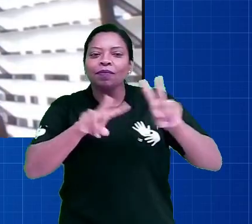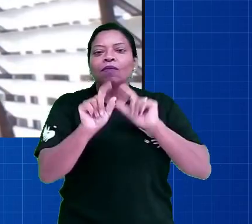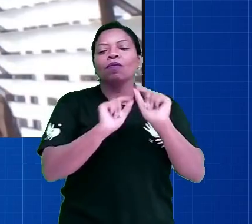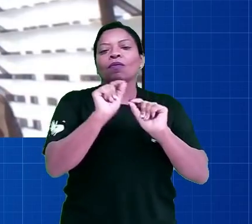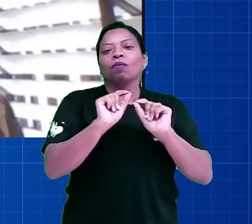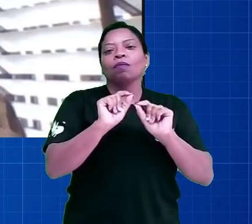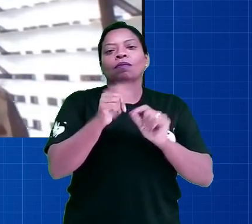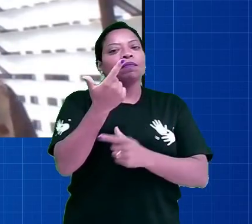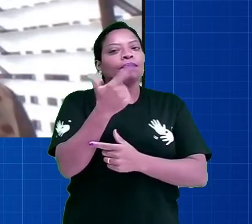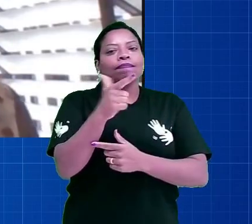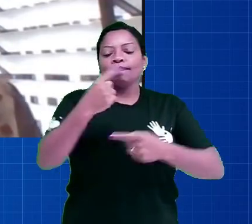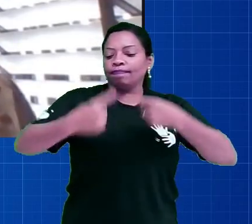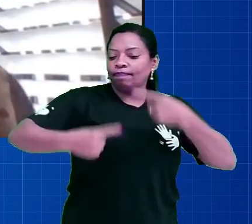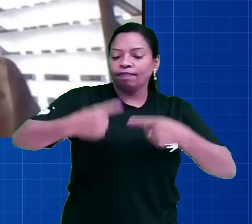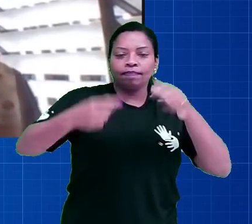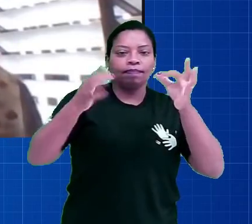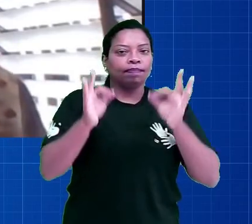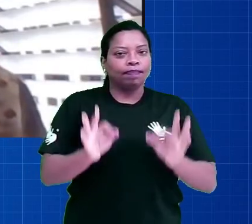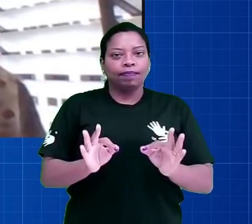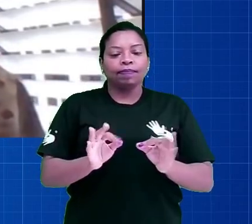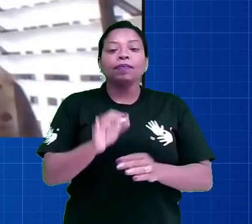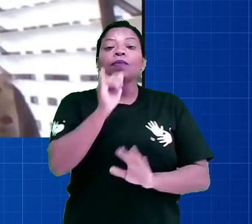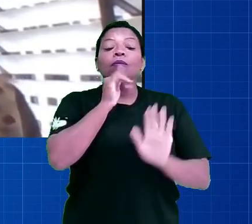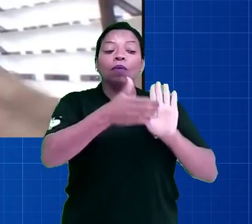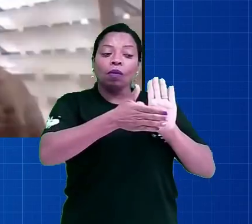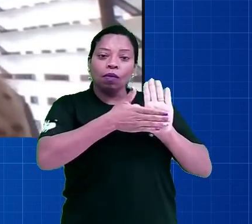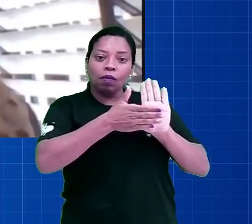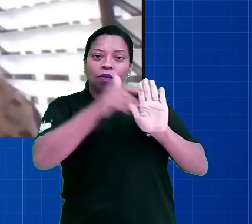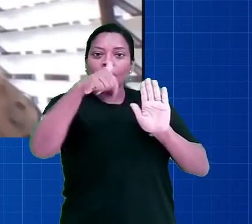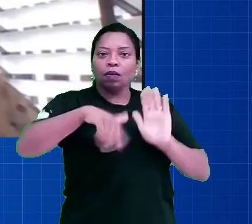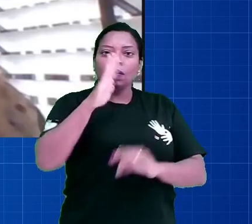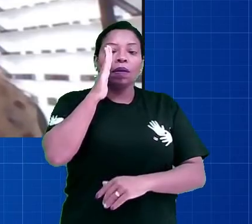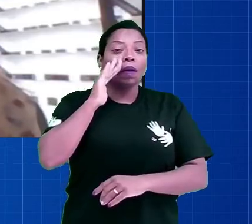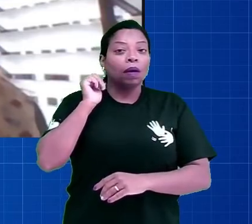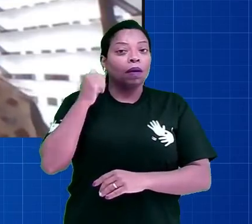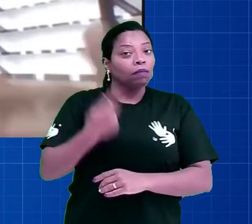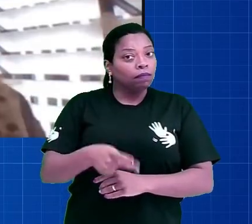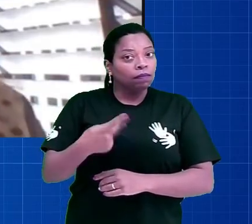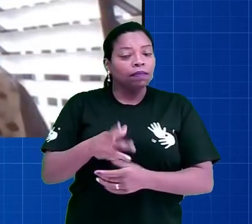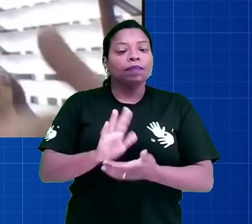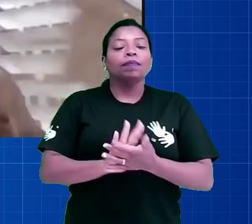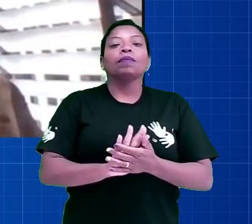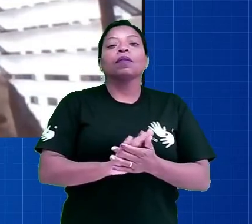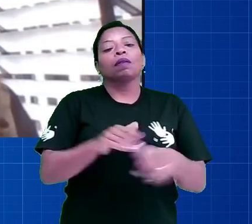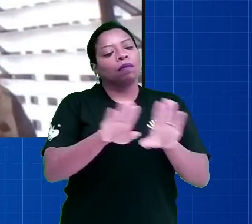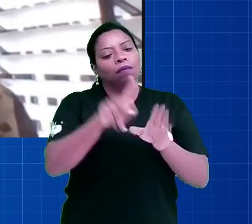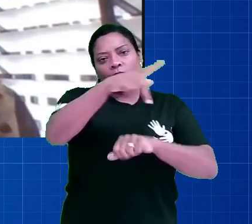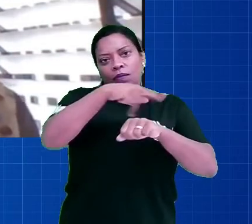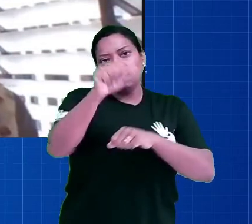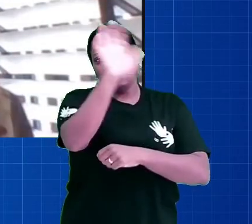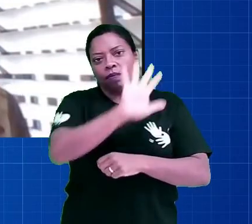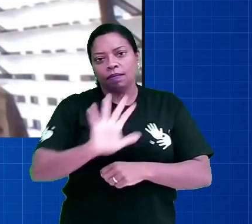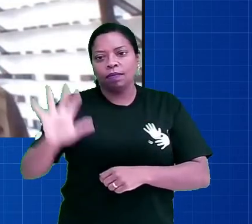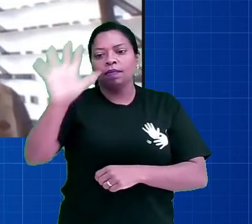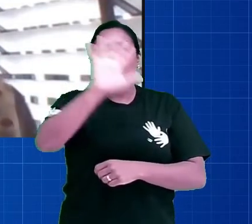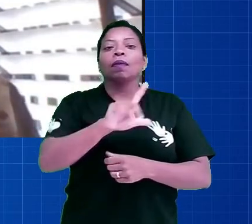o quanto somos carentes de efetividade de políticas. Então, a proposta que Araucária e tantos outros